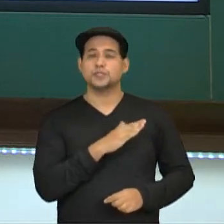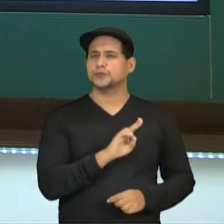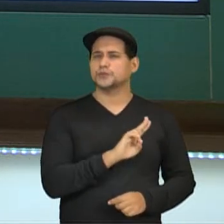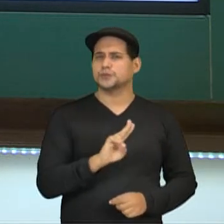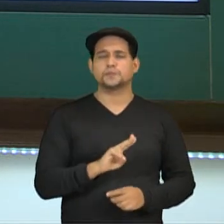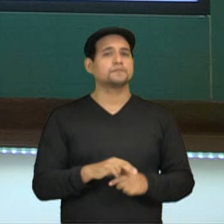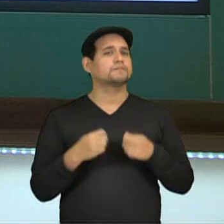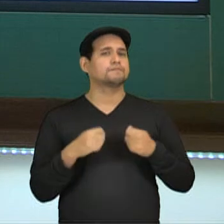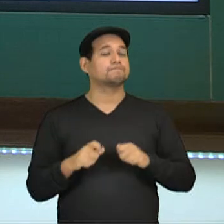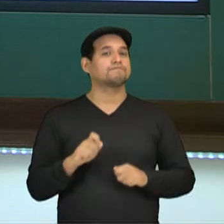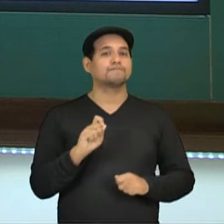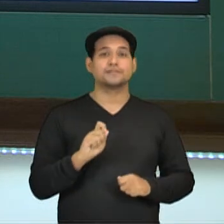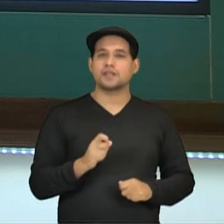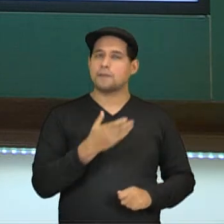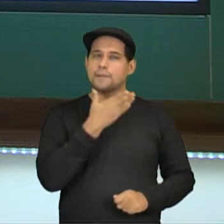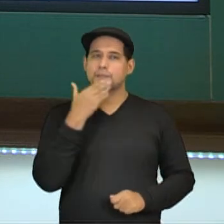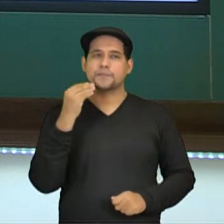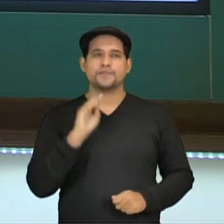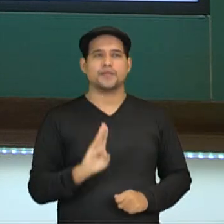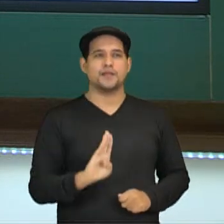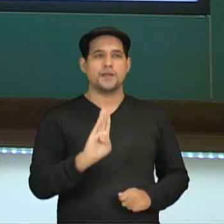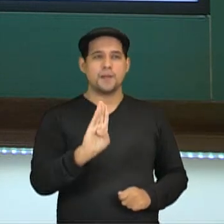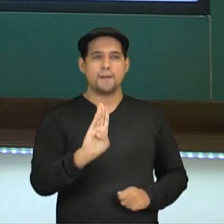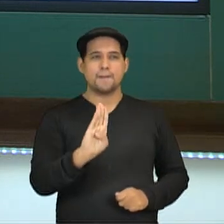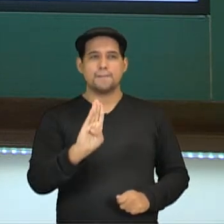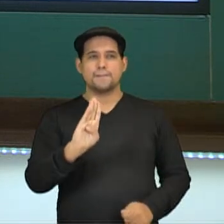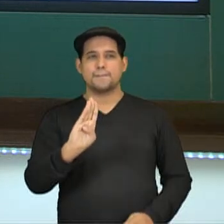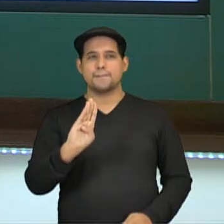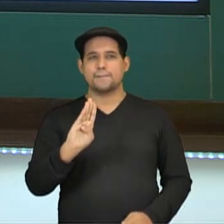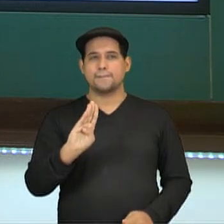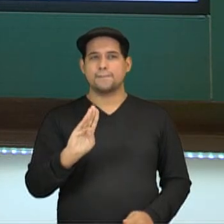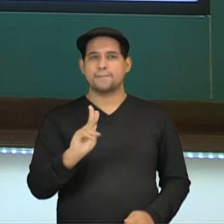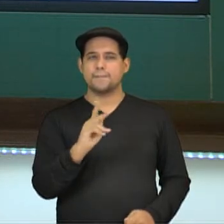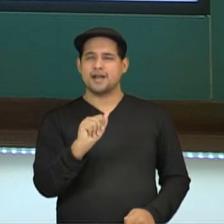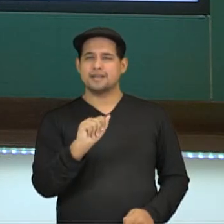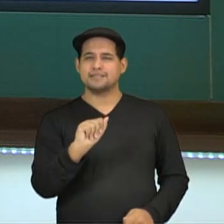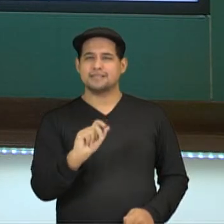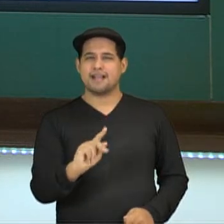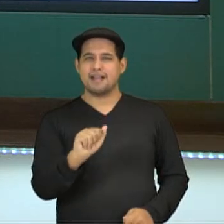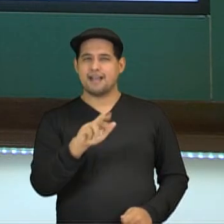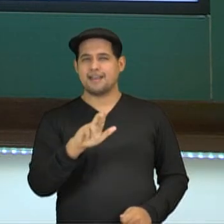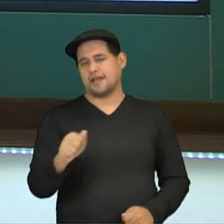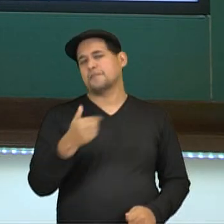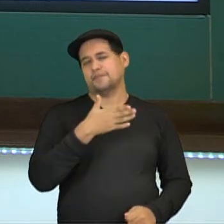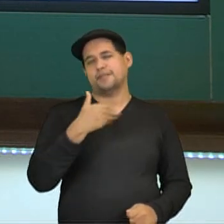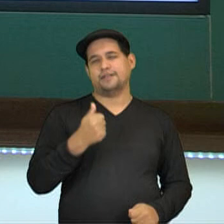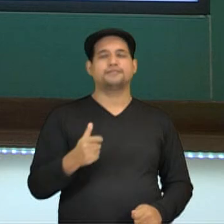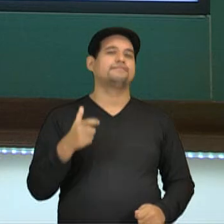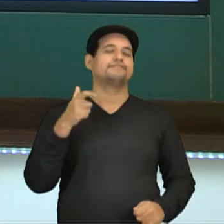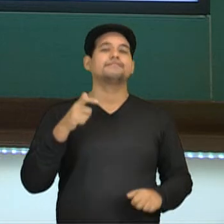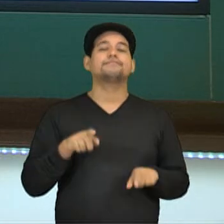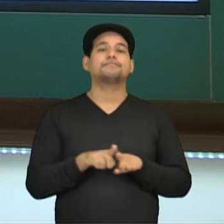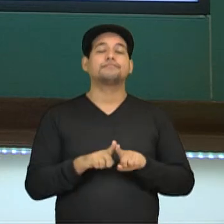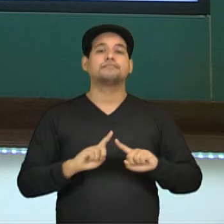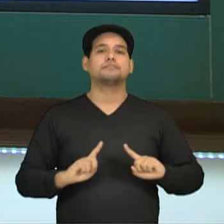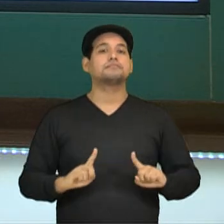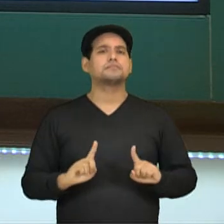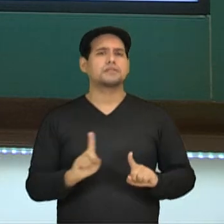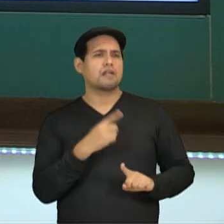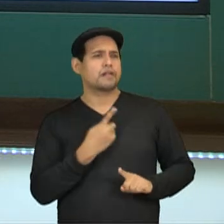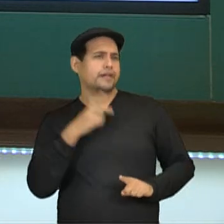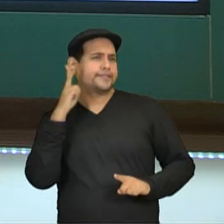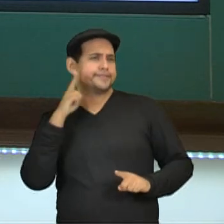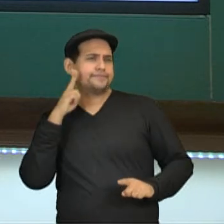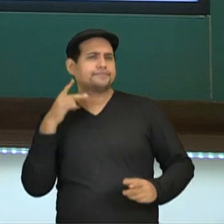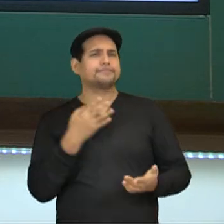eu prefiro Bhaskara, ok? Repita comigo, Bhaskara, né? Mais bonito, mais elegante. Então vamos lá, vamos